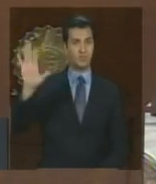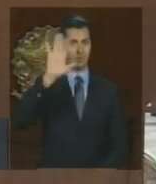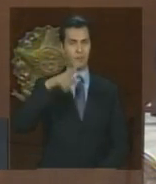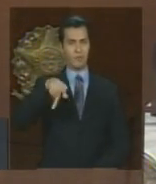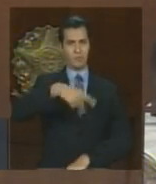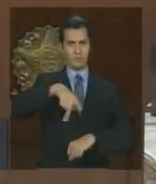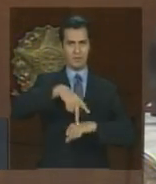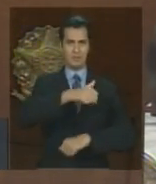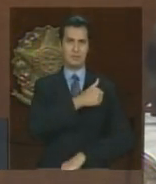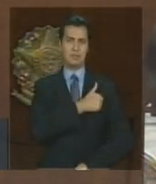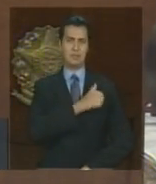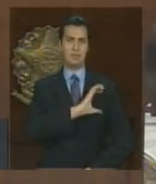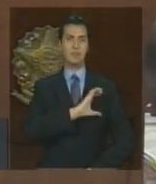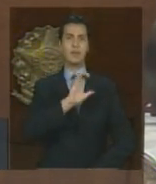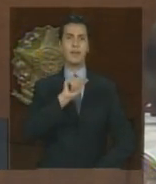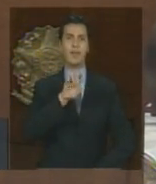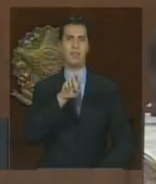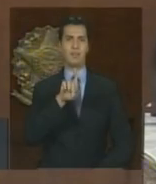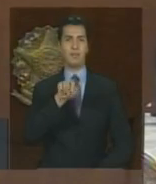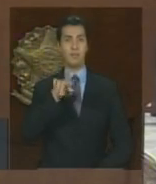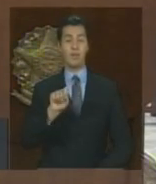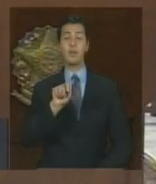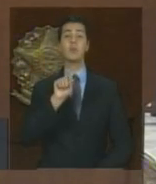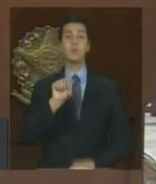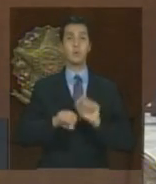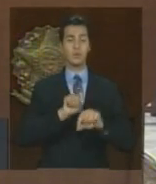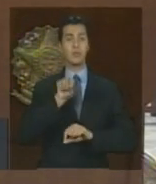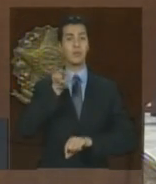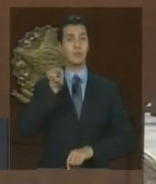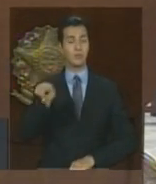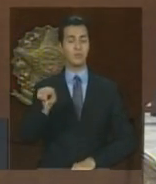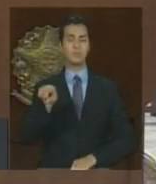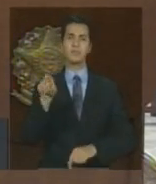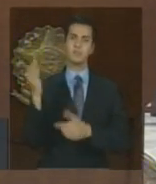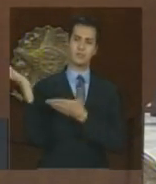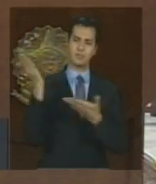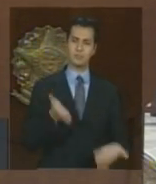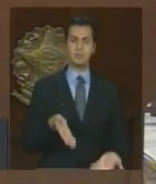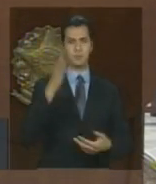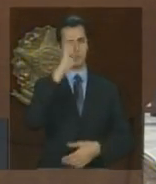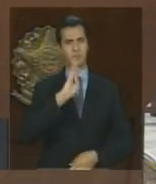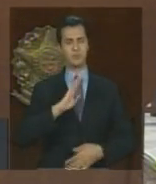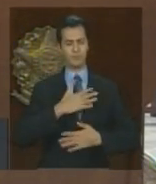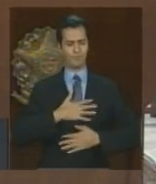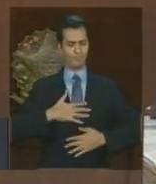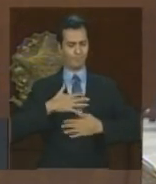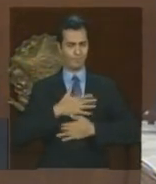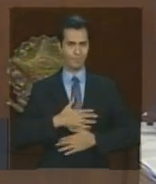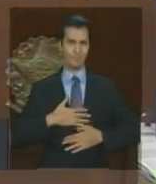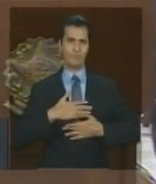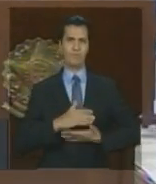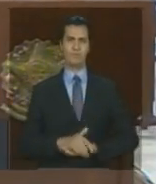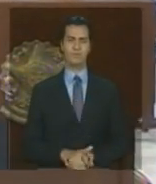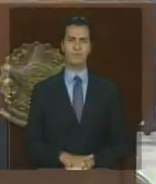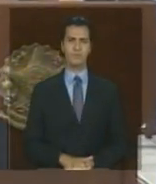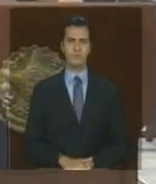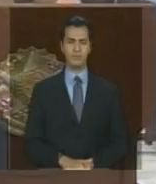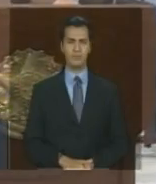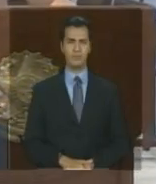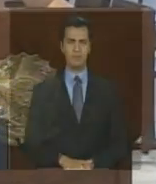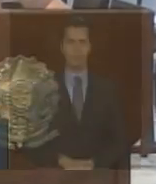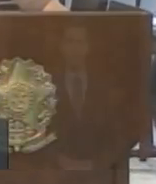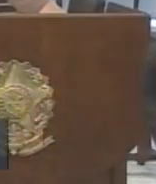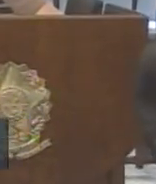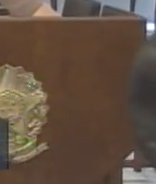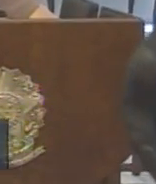e dizendo do meu imenso prazer de recebê-lo aqui no Brasil. First of all, I would like to extend my greetings to the Right Honorable Governor-General